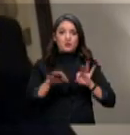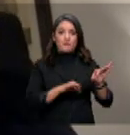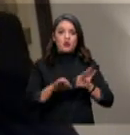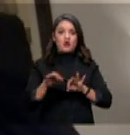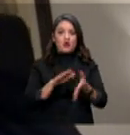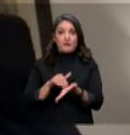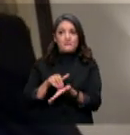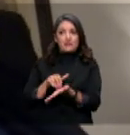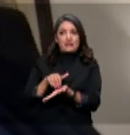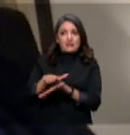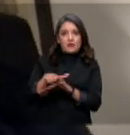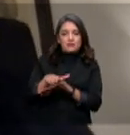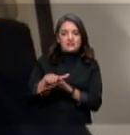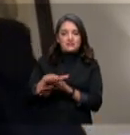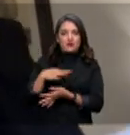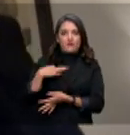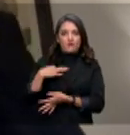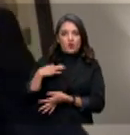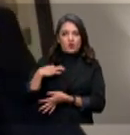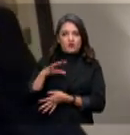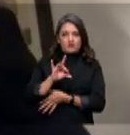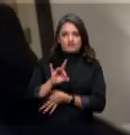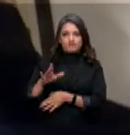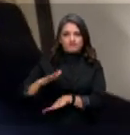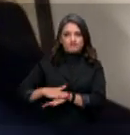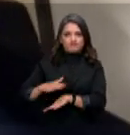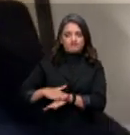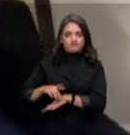demissão voluntária.